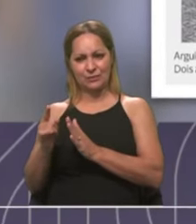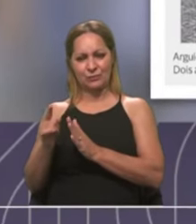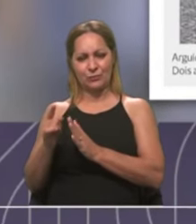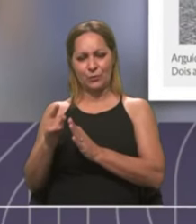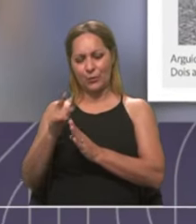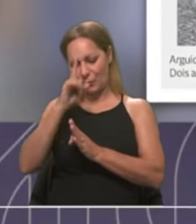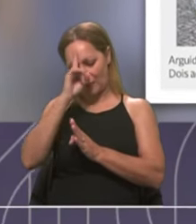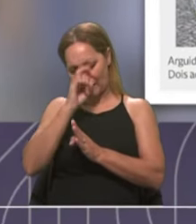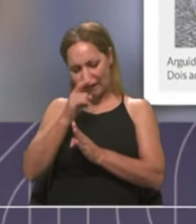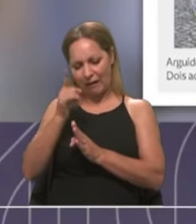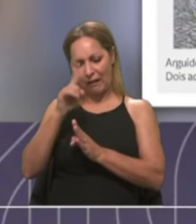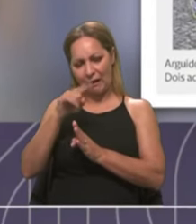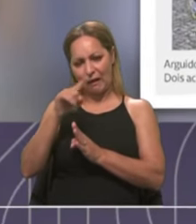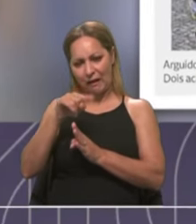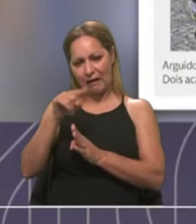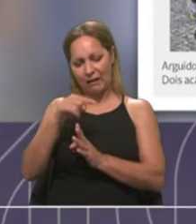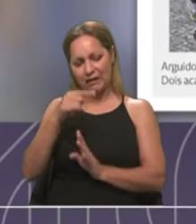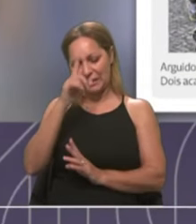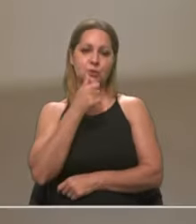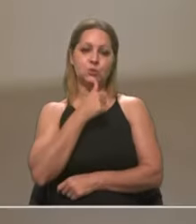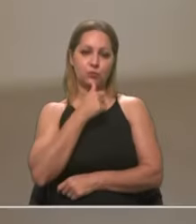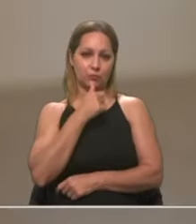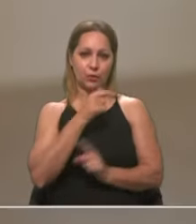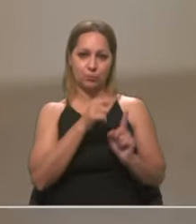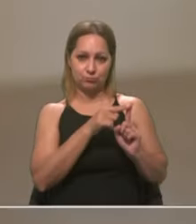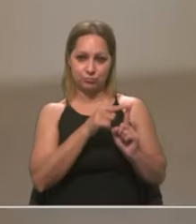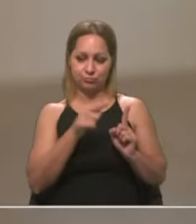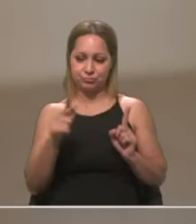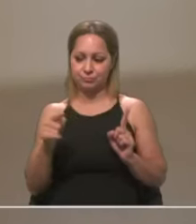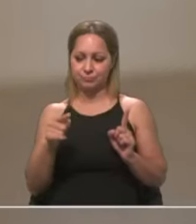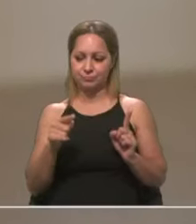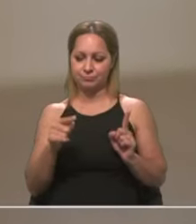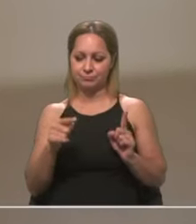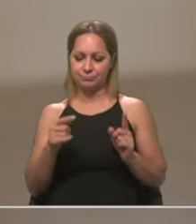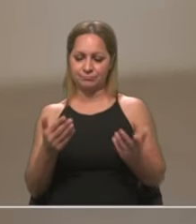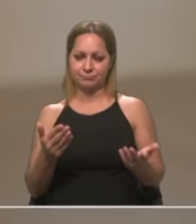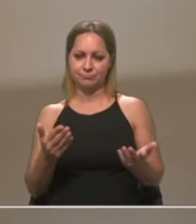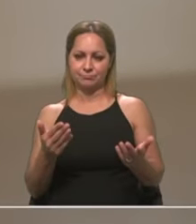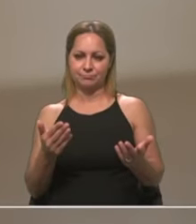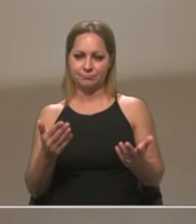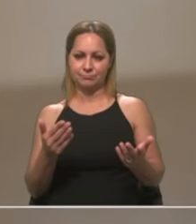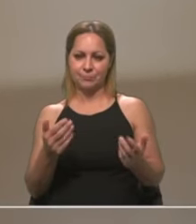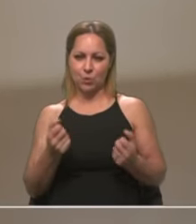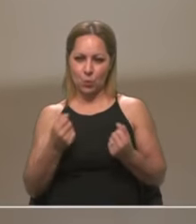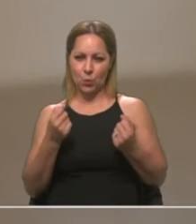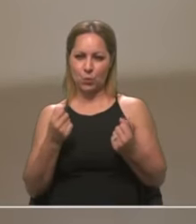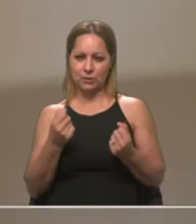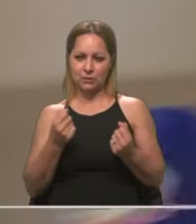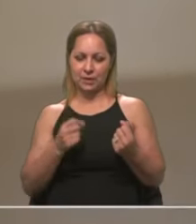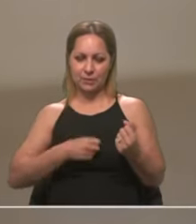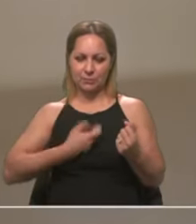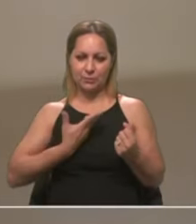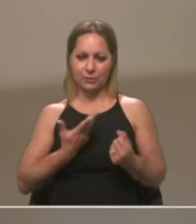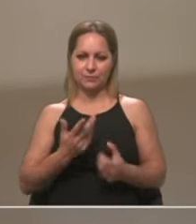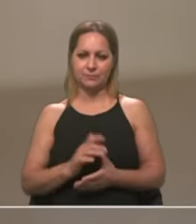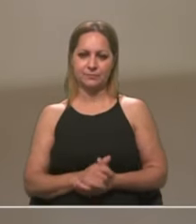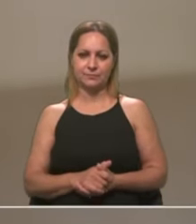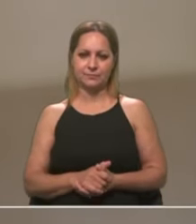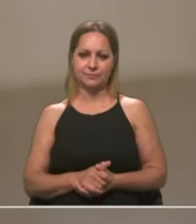reviver de toda a situação. A senhora conseguiu ou consegue perdoá-lo?